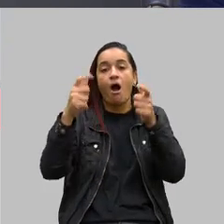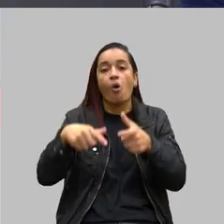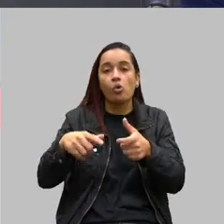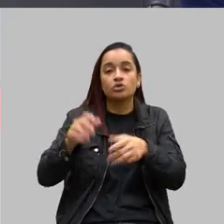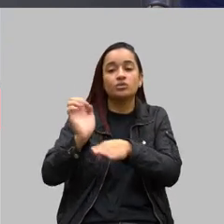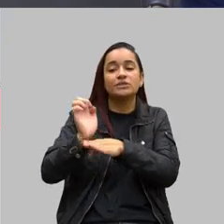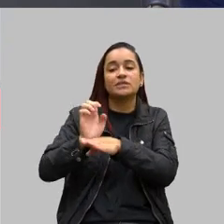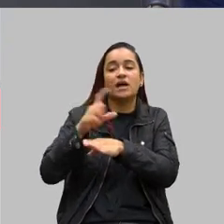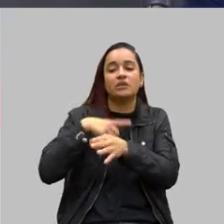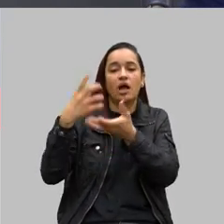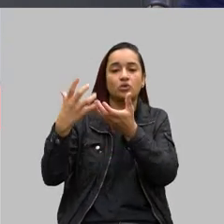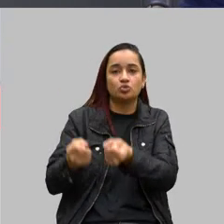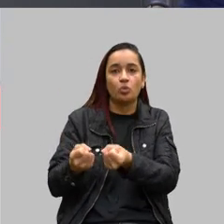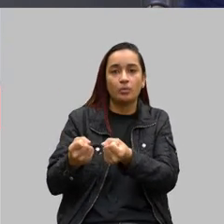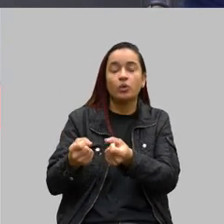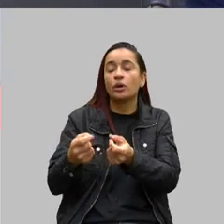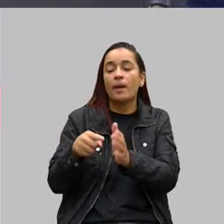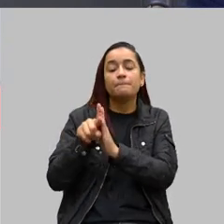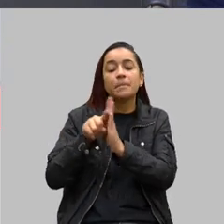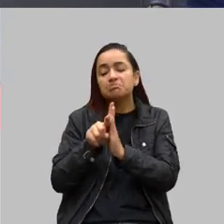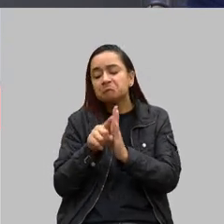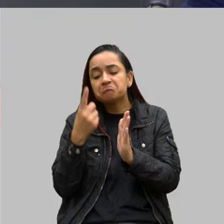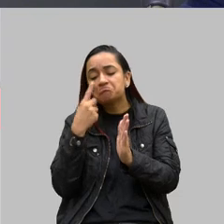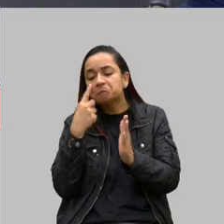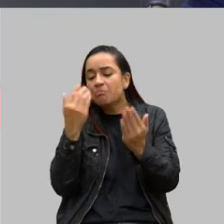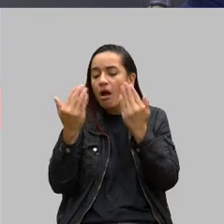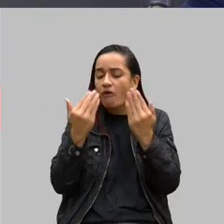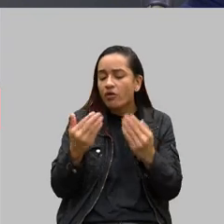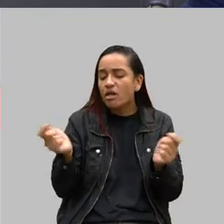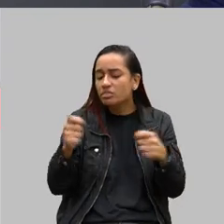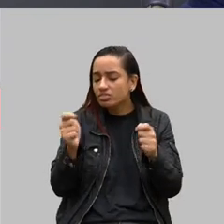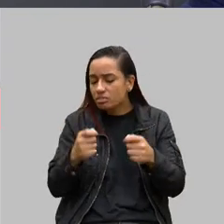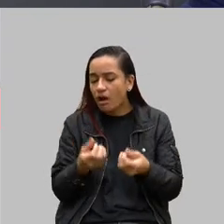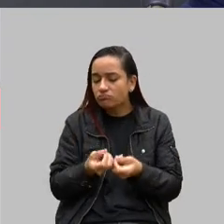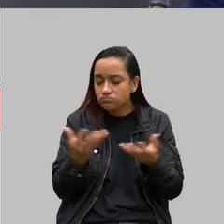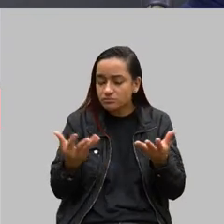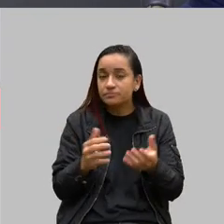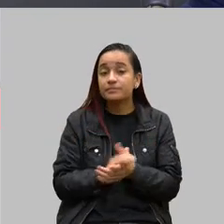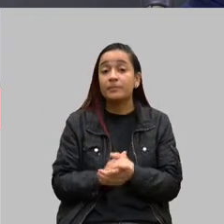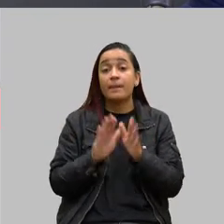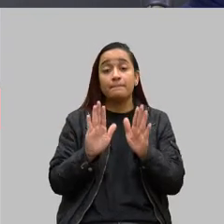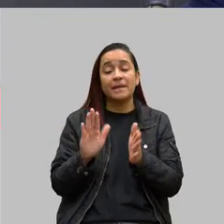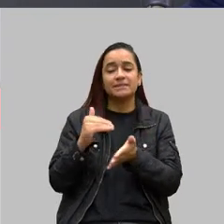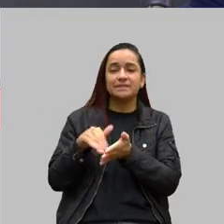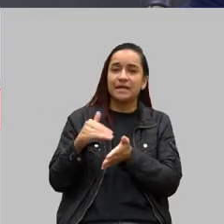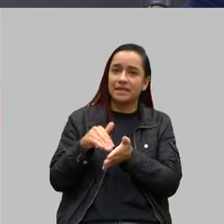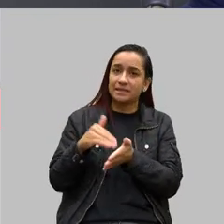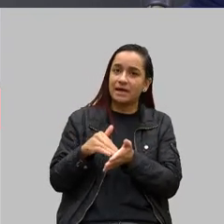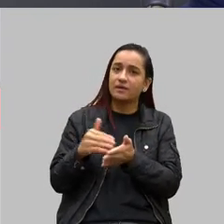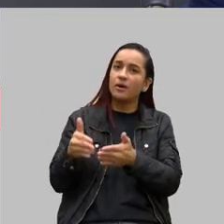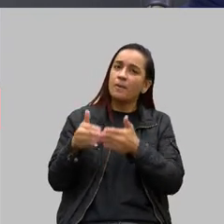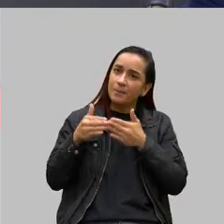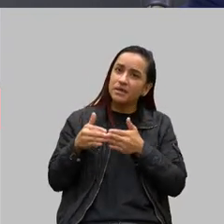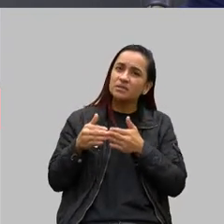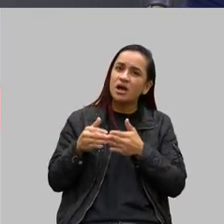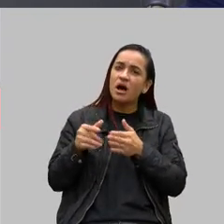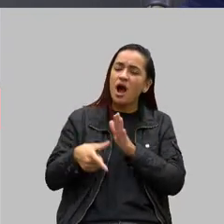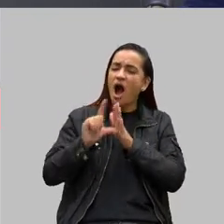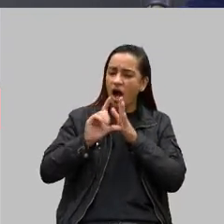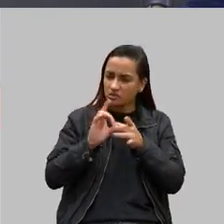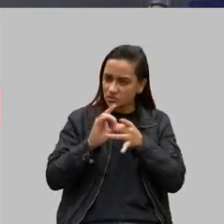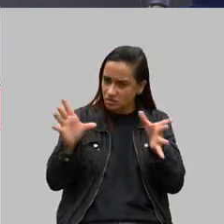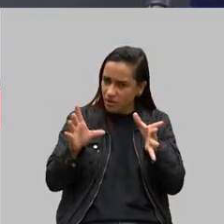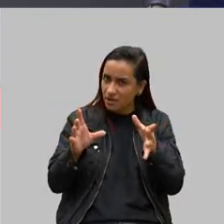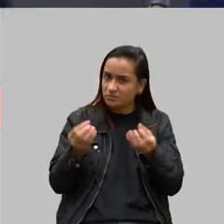eh um estudo de viabilização da concessão né mas o secretário antes que tem essa concessão nós temos que